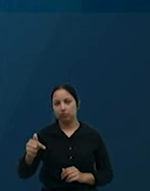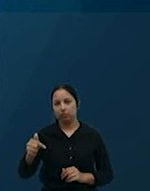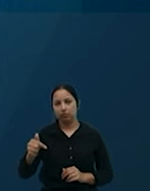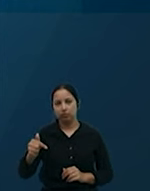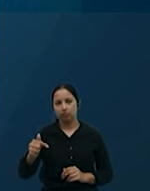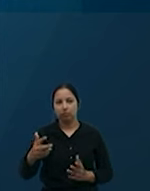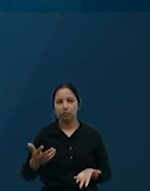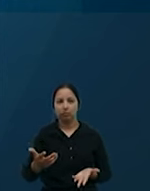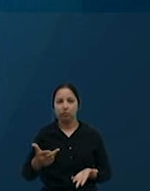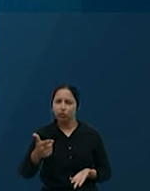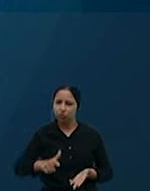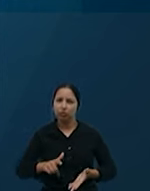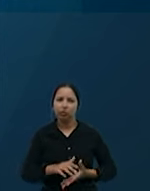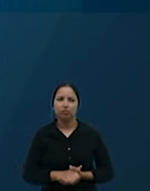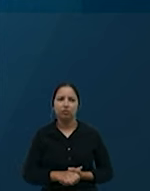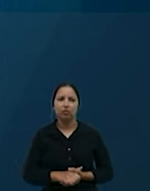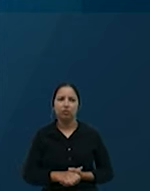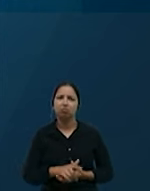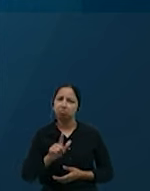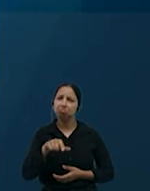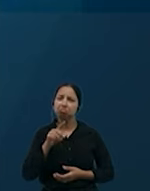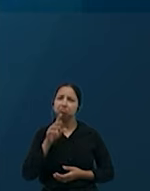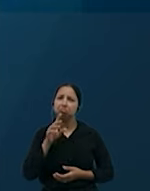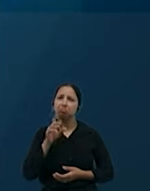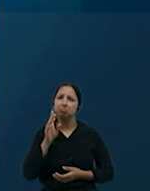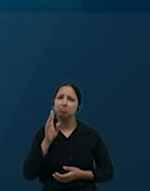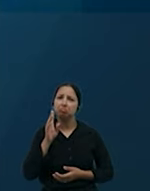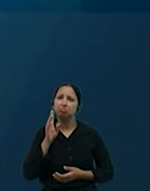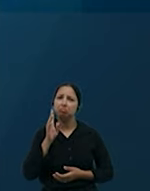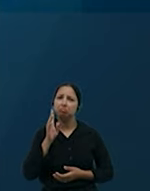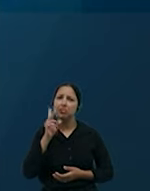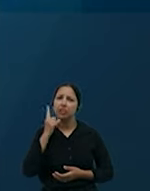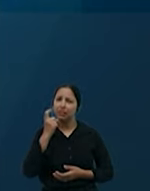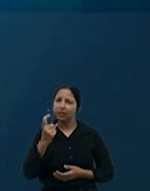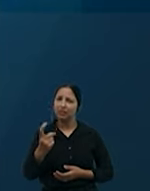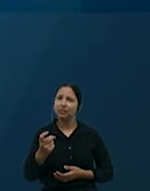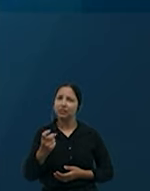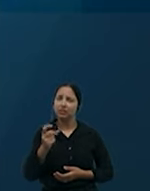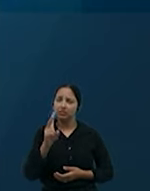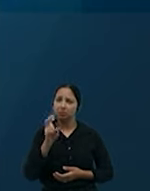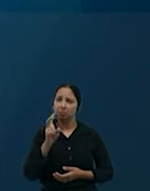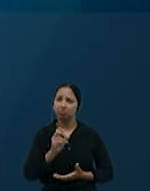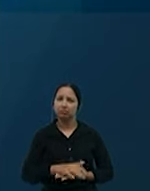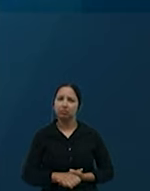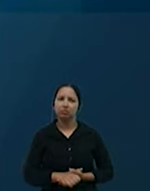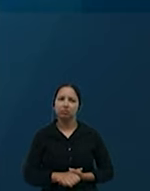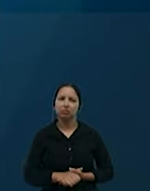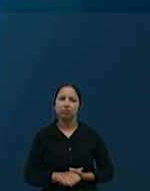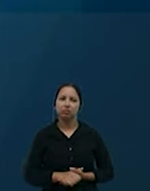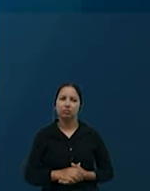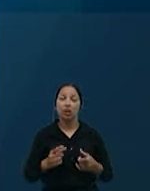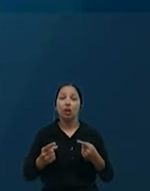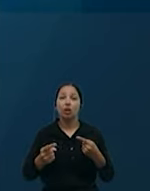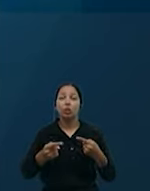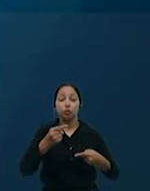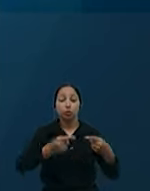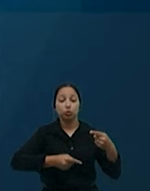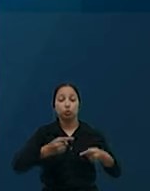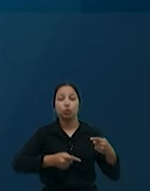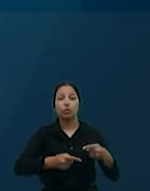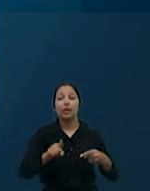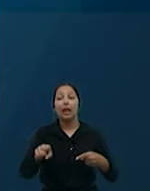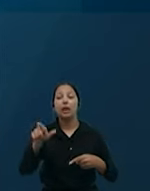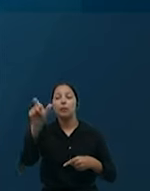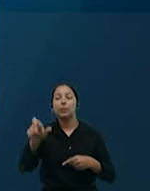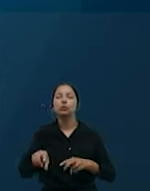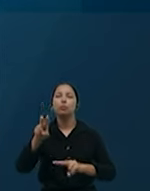repito, o caso de fundo é muito interessante, o caso é muito interessante mesmo, né? Discute-se a legitimidade do preso